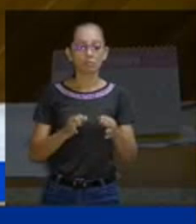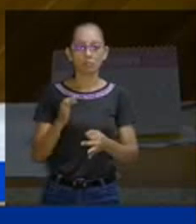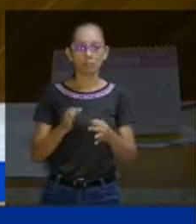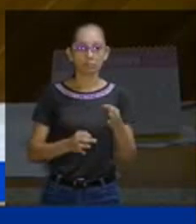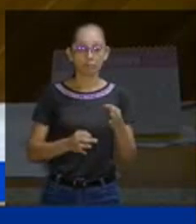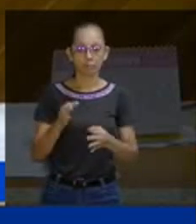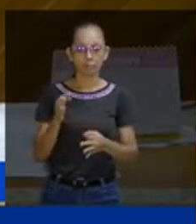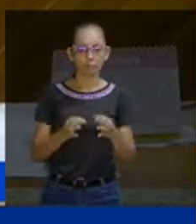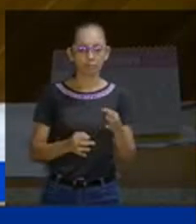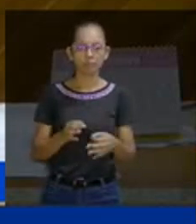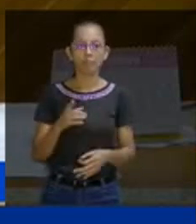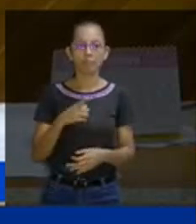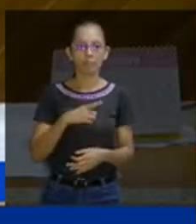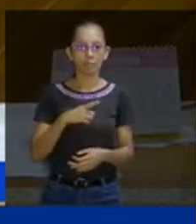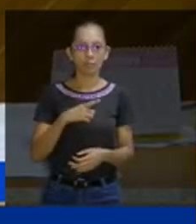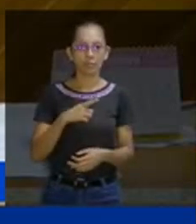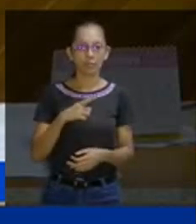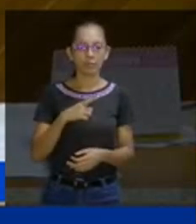a sessão